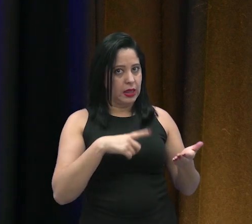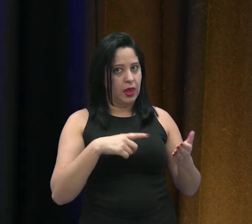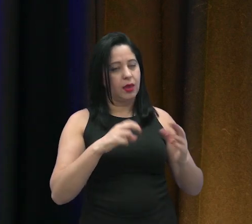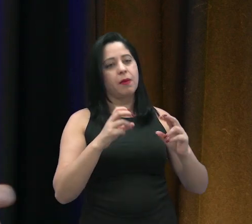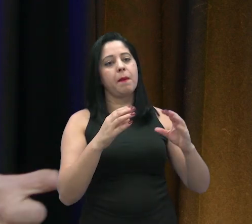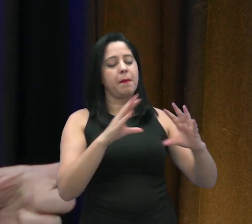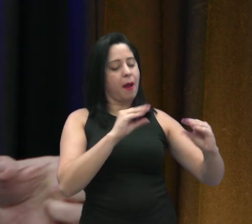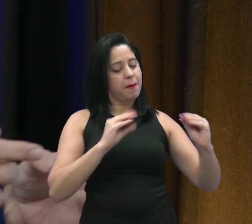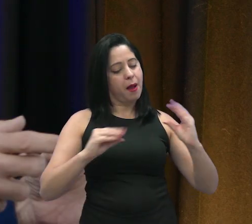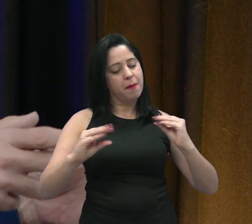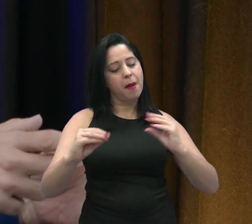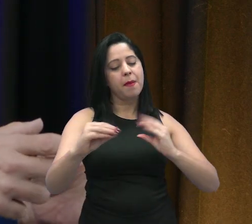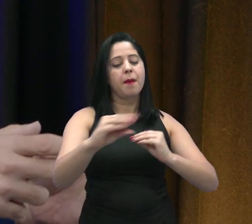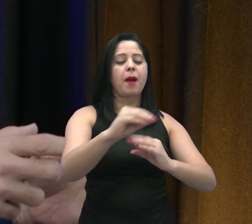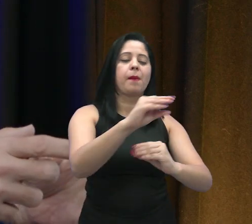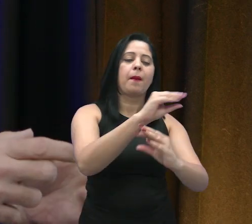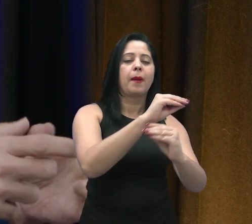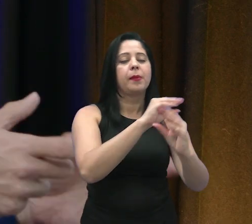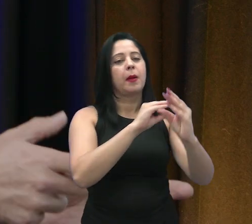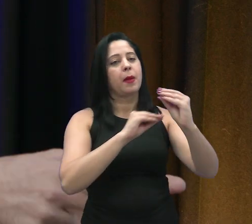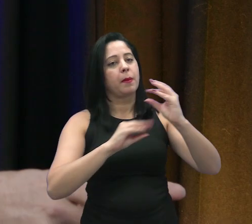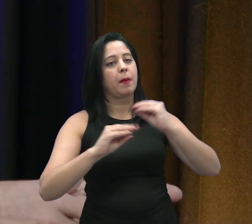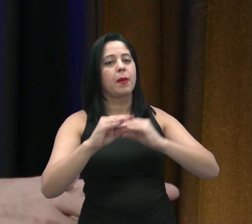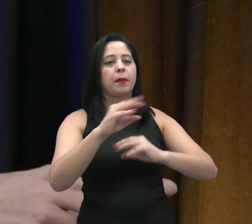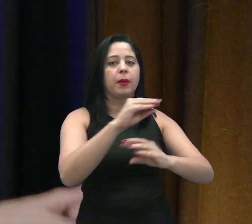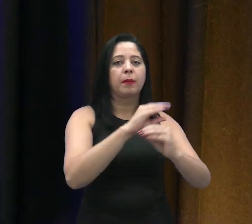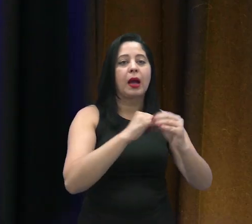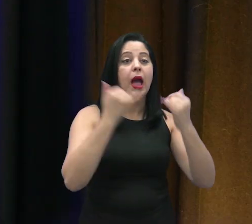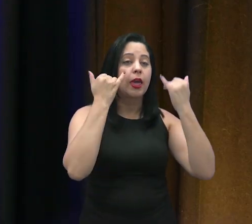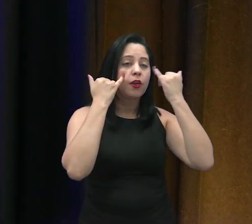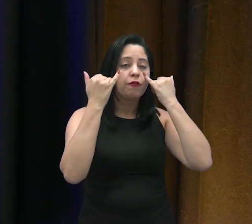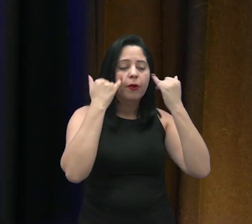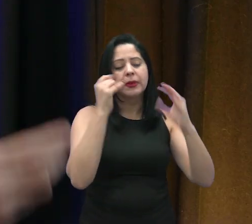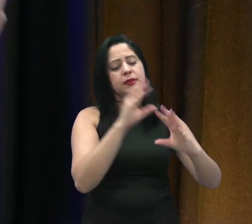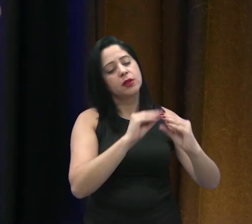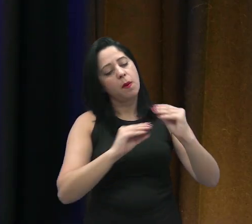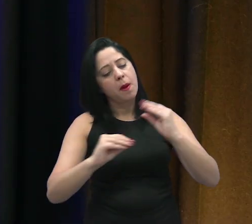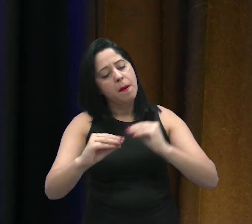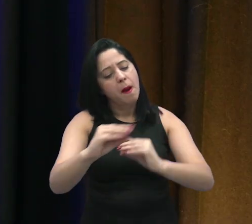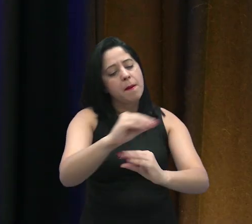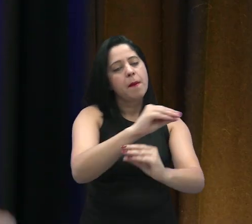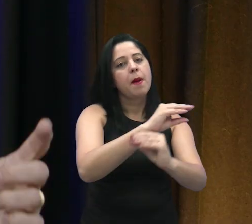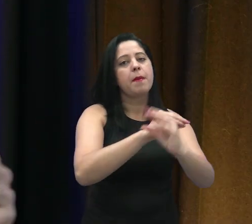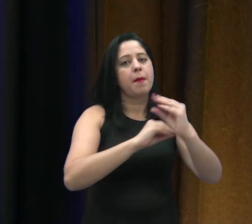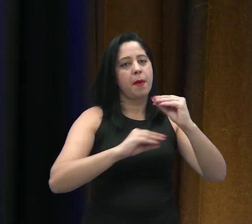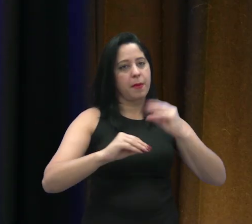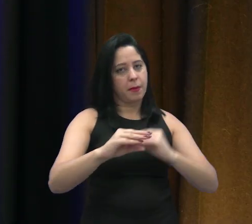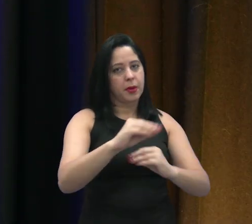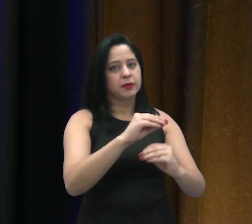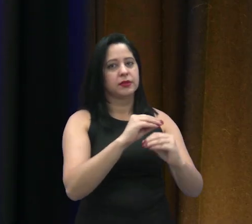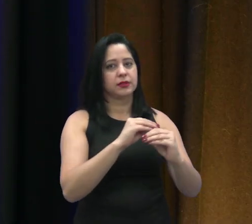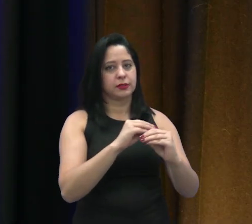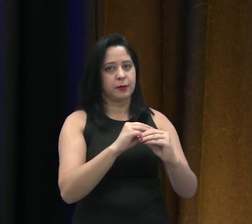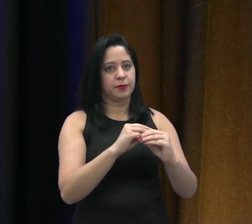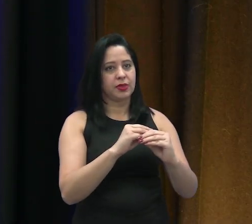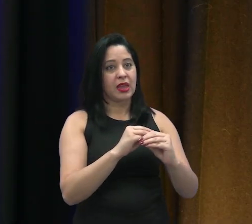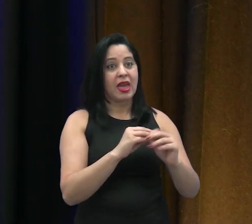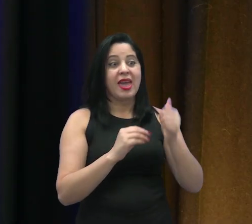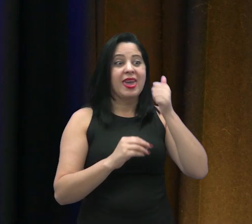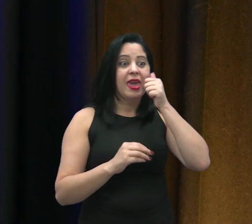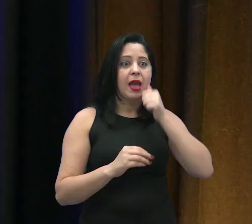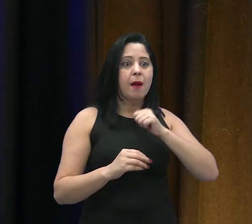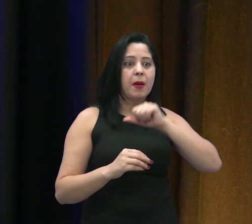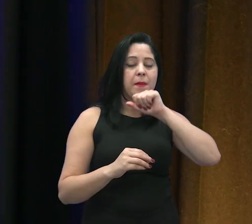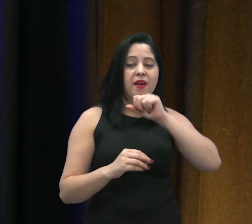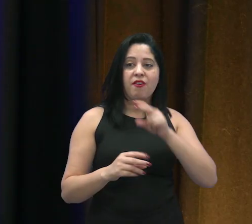conversa, né, tem o objetivo de levar a informação do filho daquela mãe, mas é o que você falou, a mãe também vê outras famílias